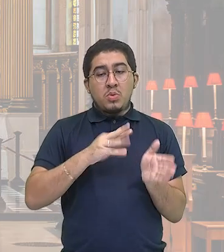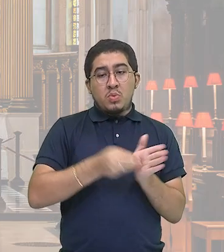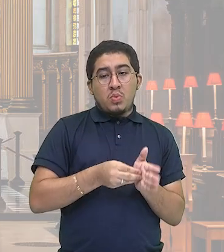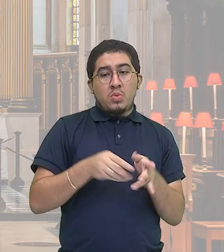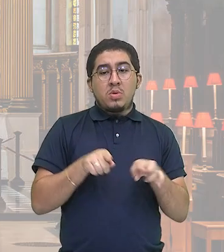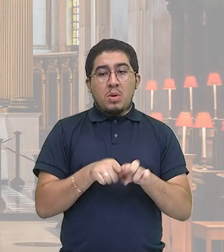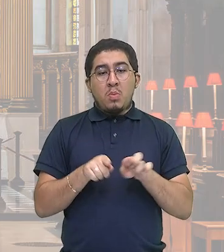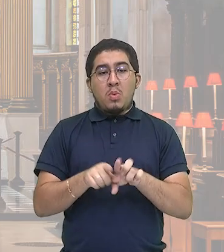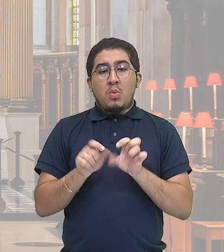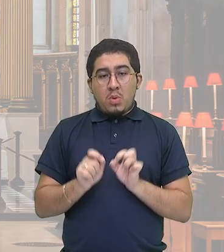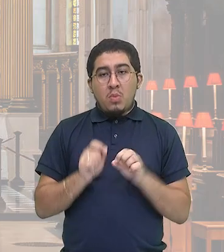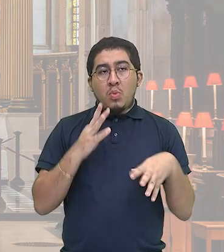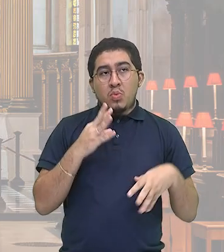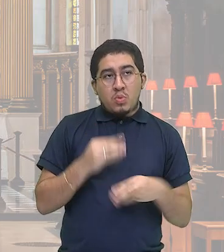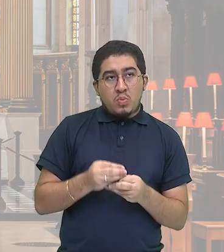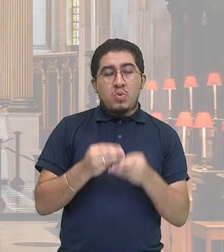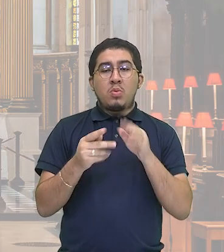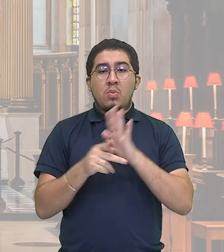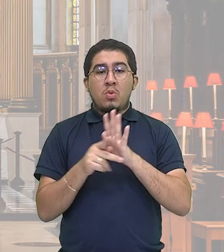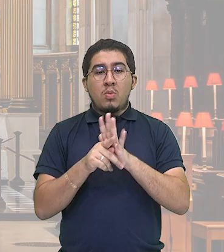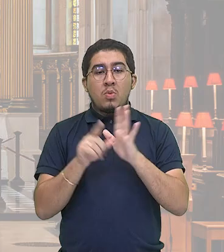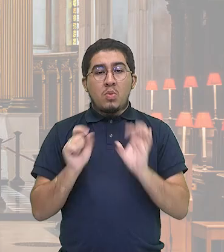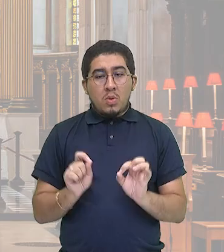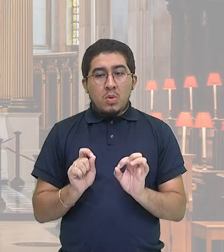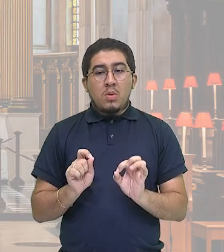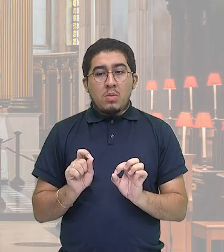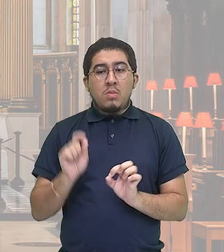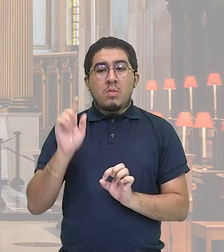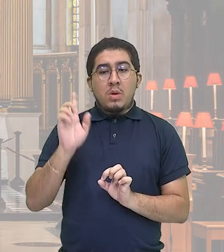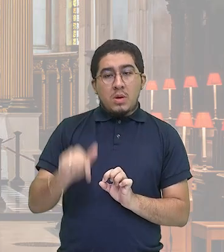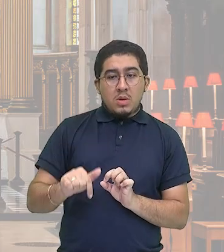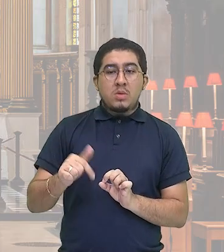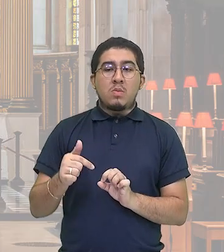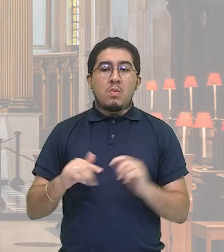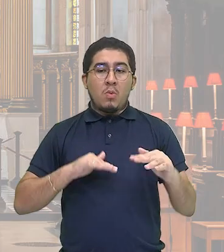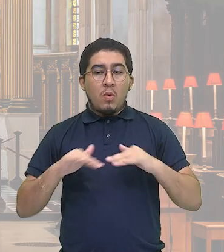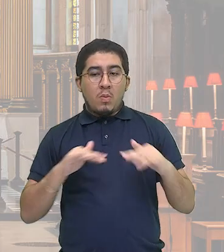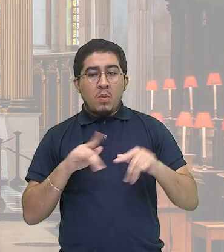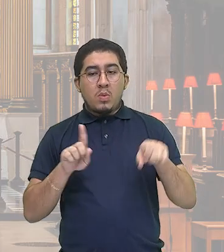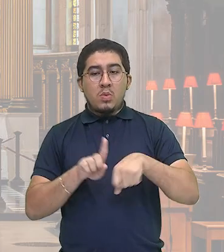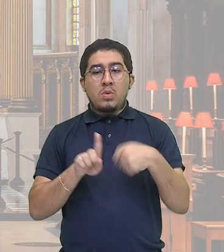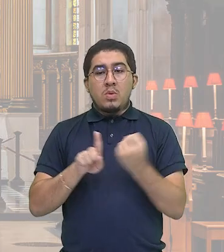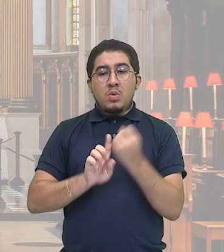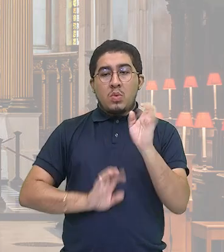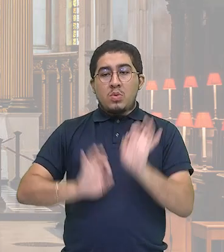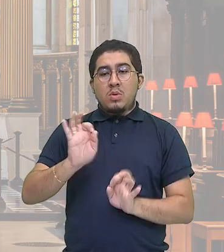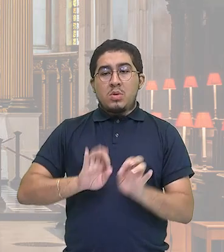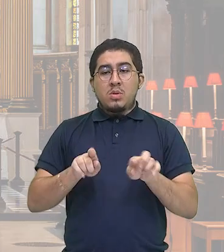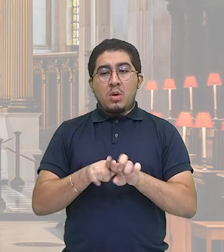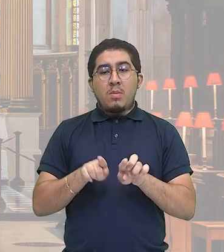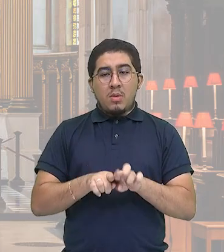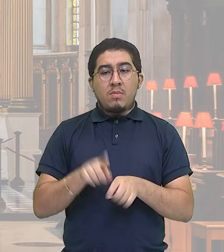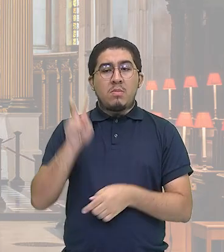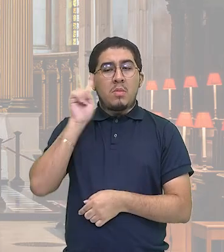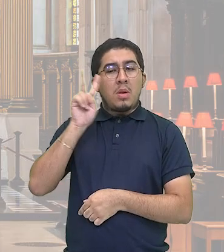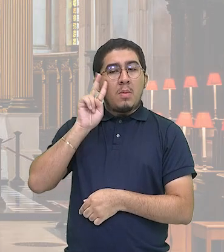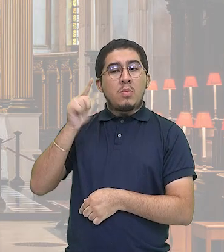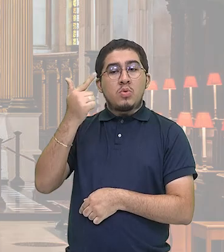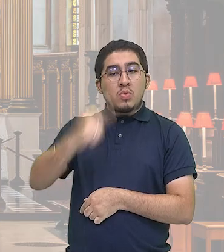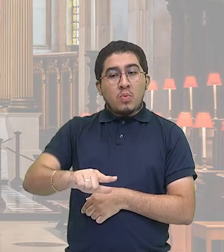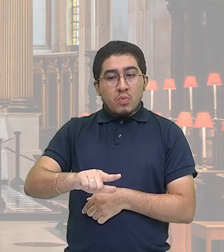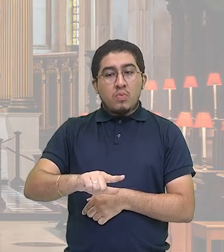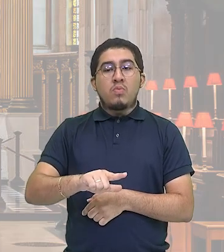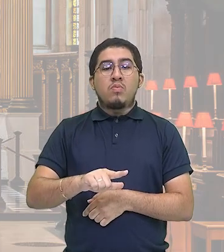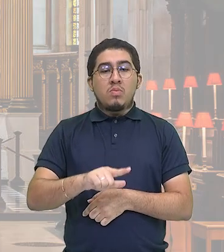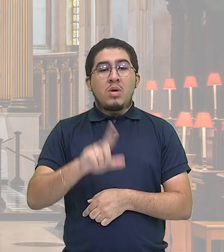e contribuíram para que esses movimentos, a sociedade se organizasse. Só frisando e repetindo,